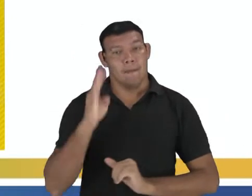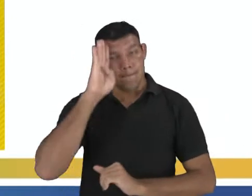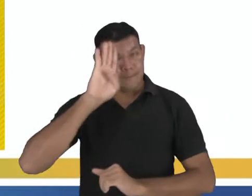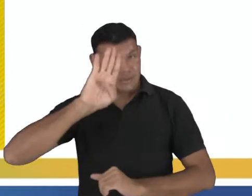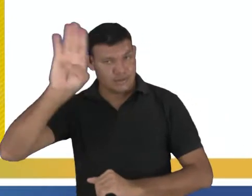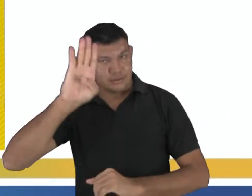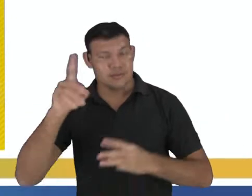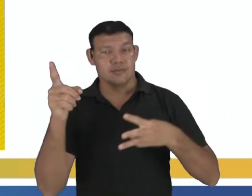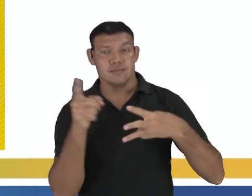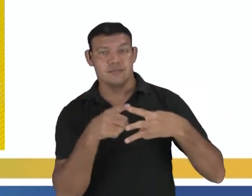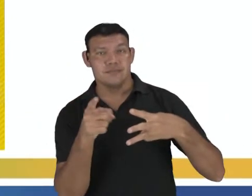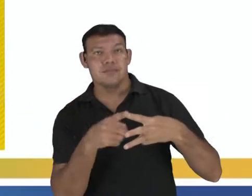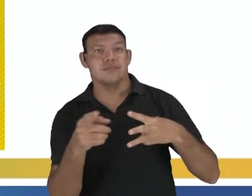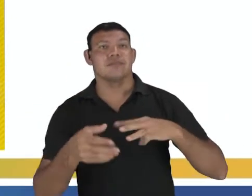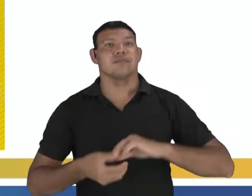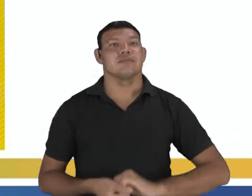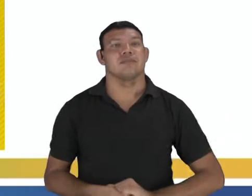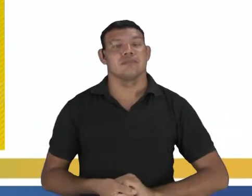o primeiro